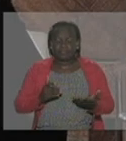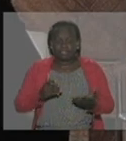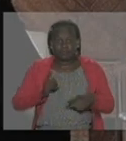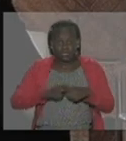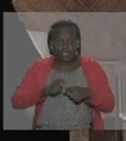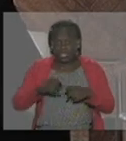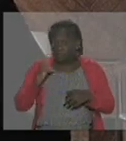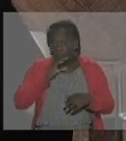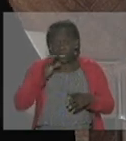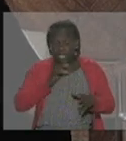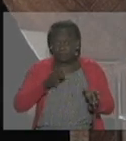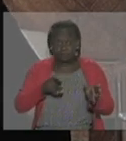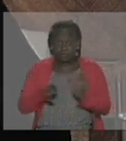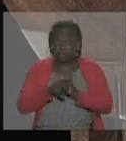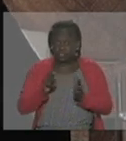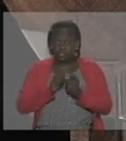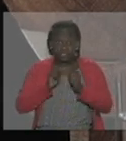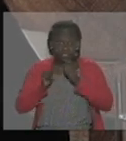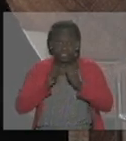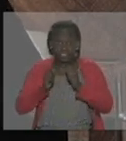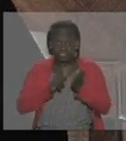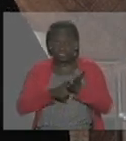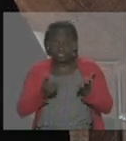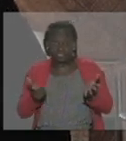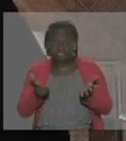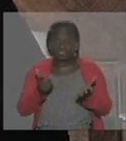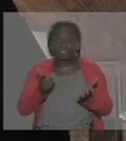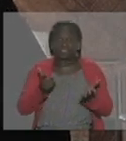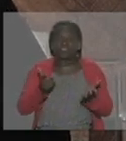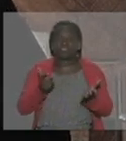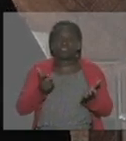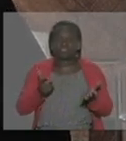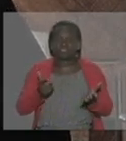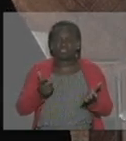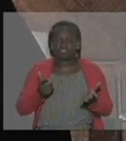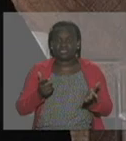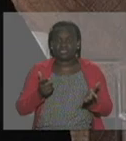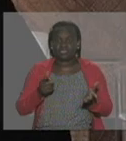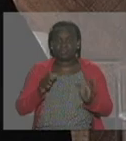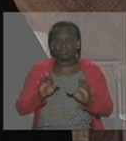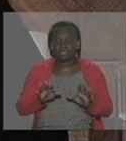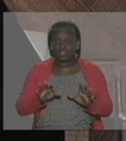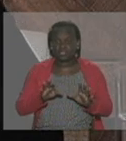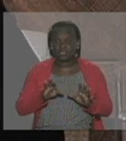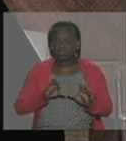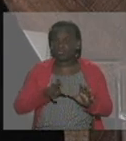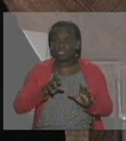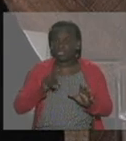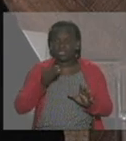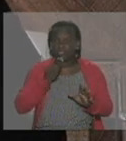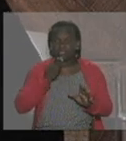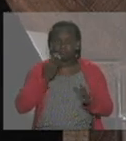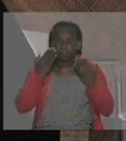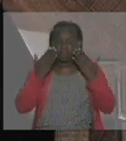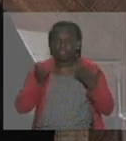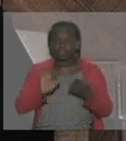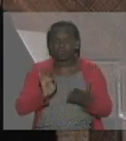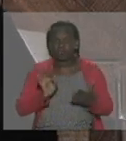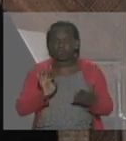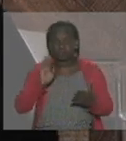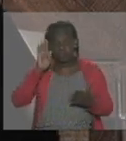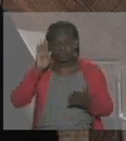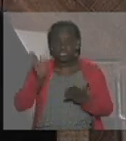eh é da dinâmica do Jornalismo e e não é tão Evidente muito